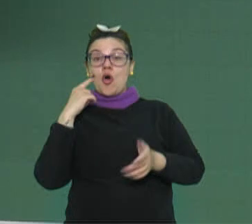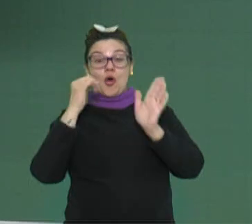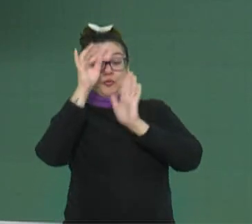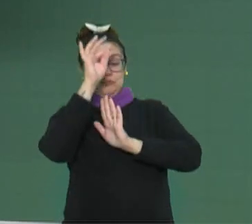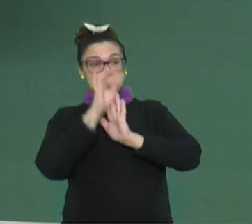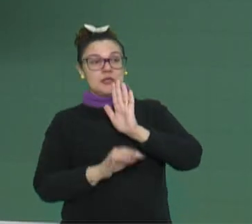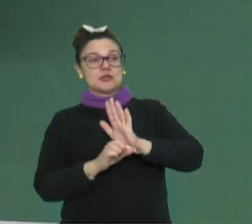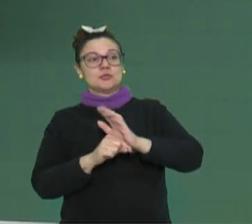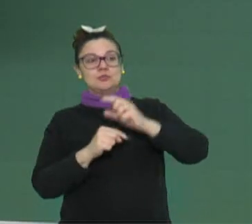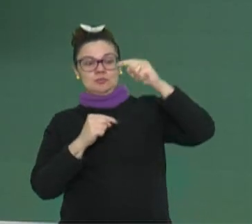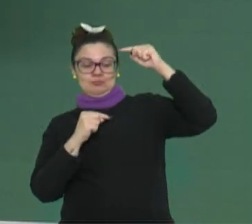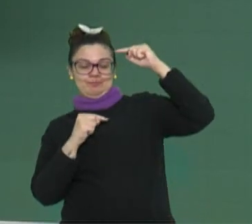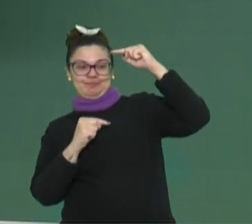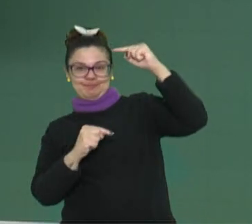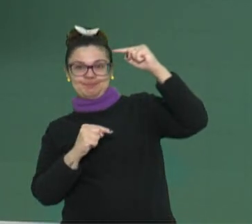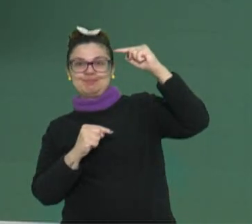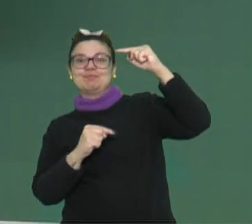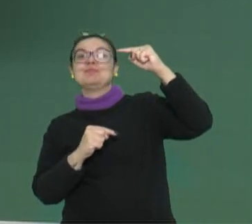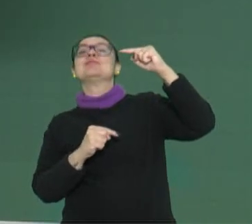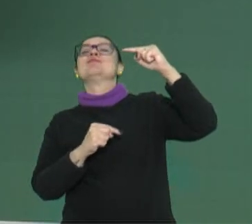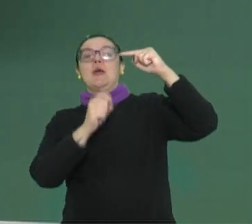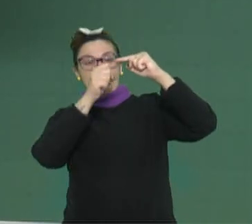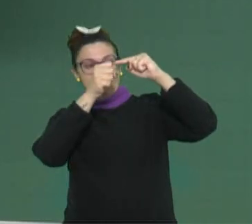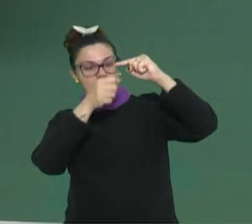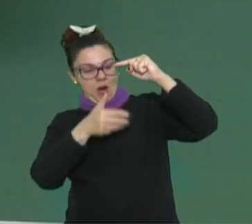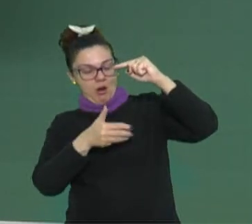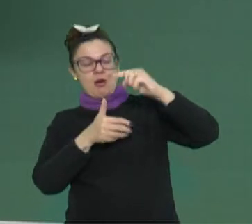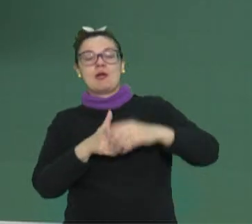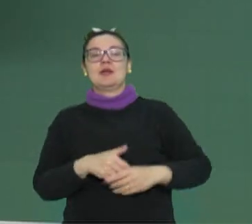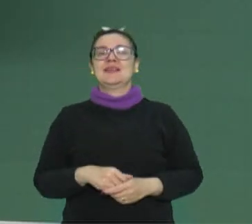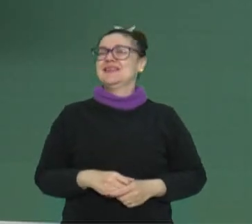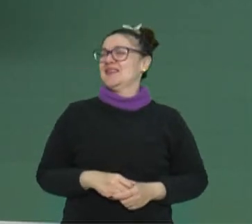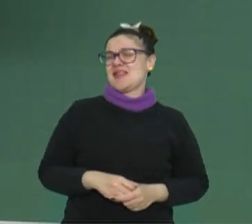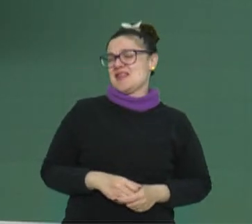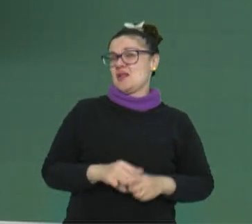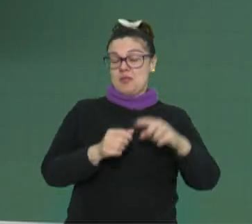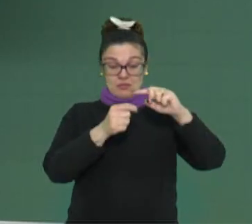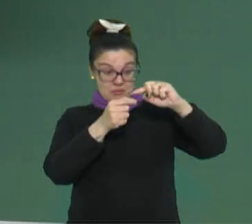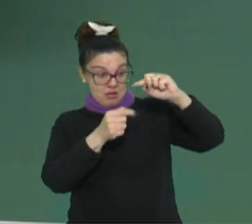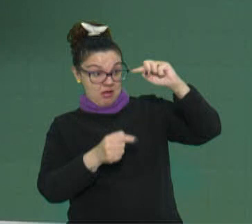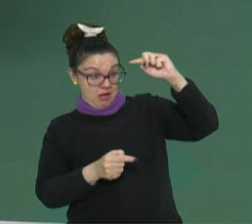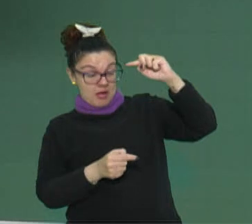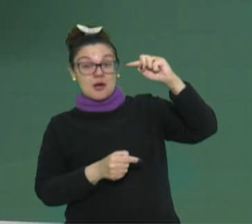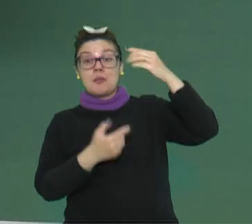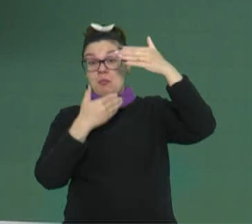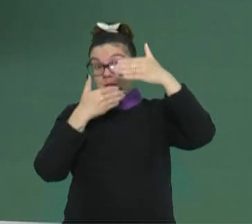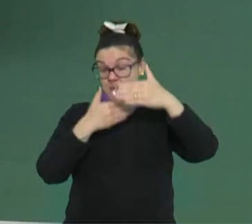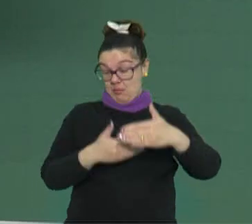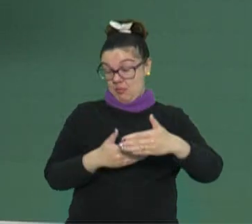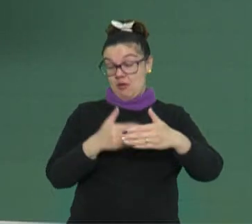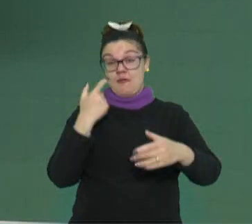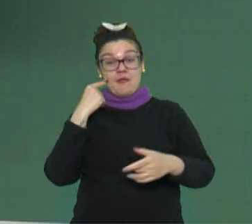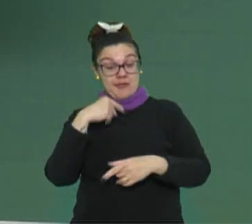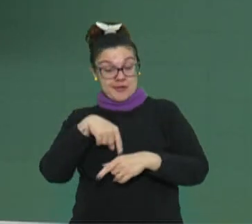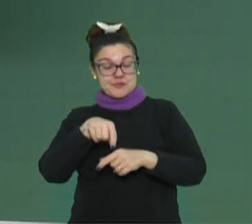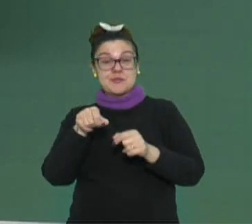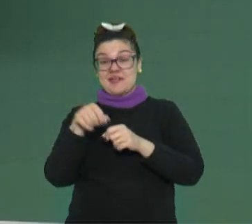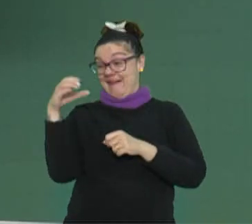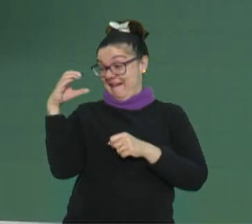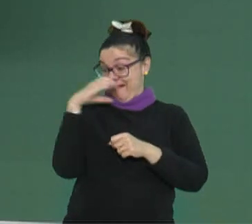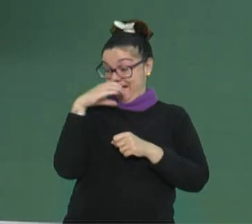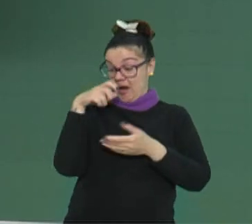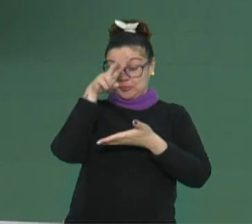texto. Observa. É grande, né? Não é tão grande assim, mas é grande. Para uma prova como essa, que a gente tem que fazer meio